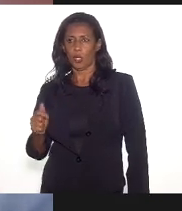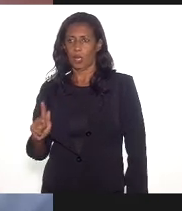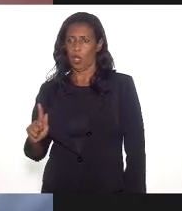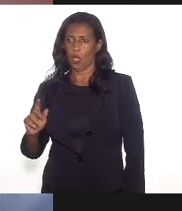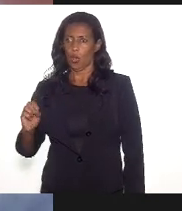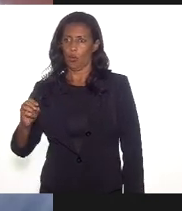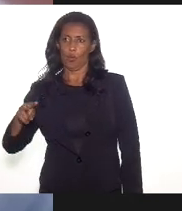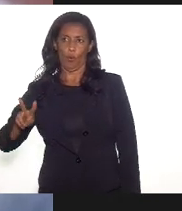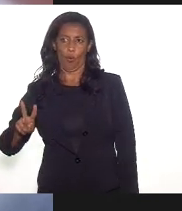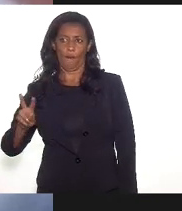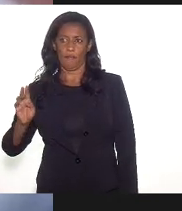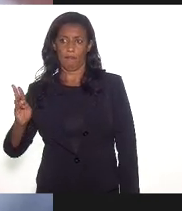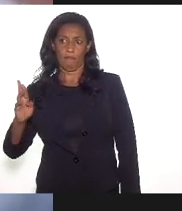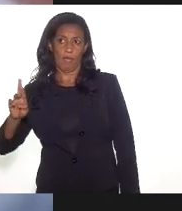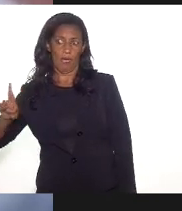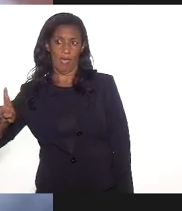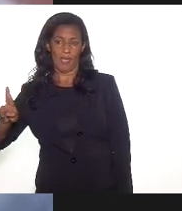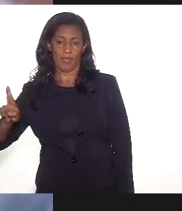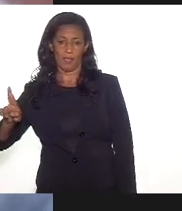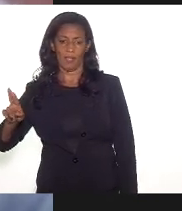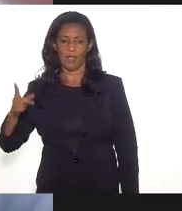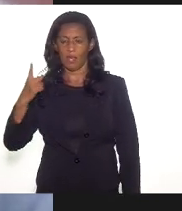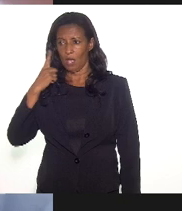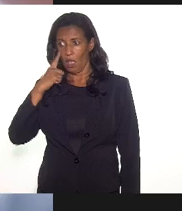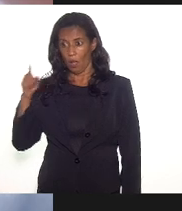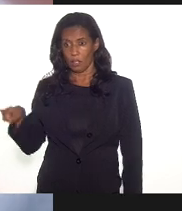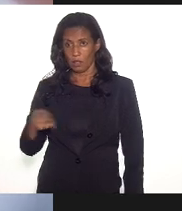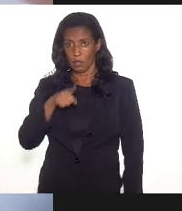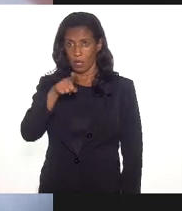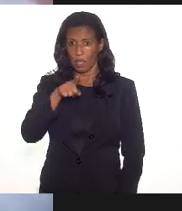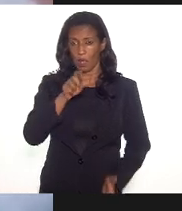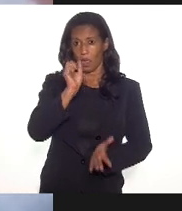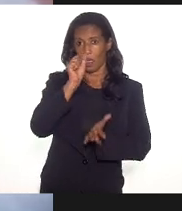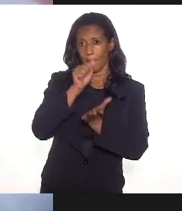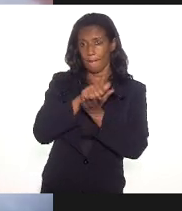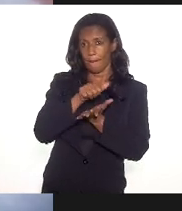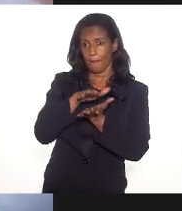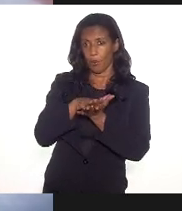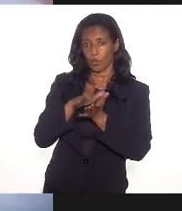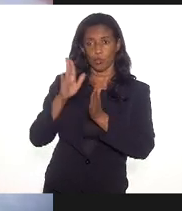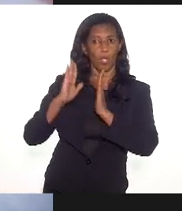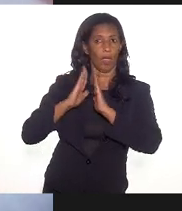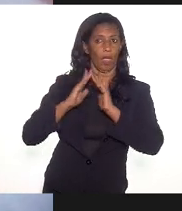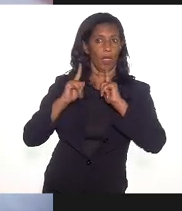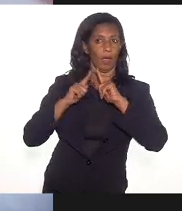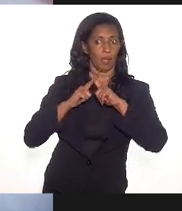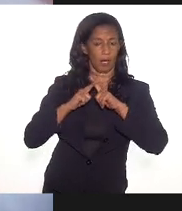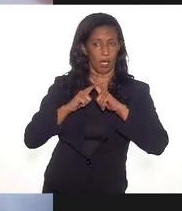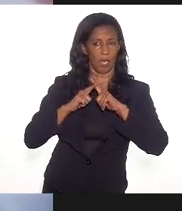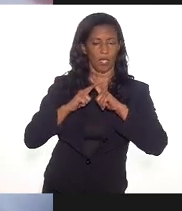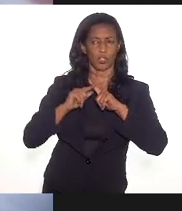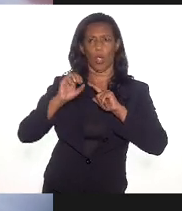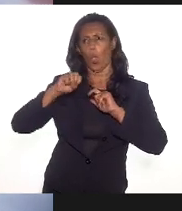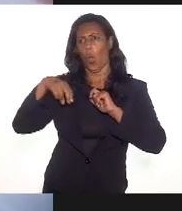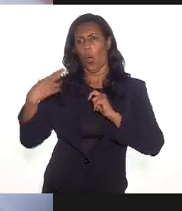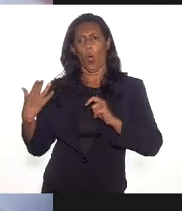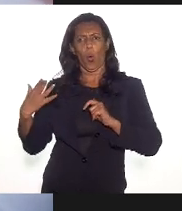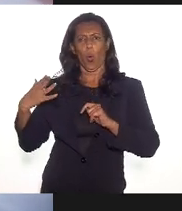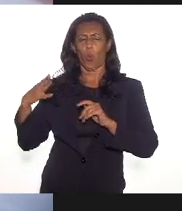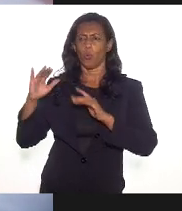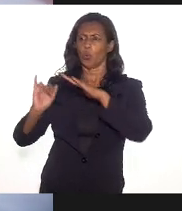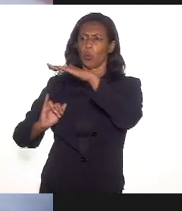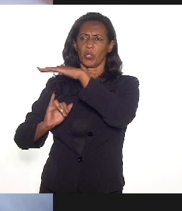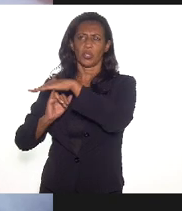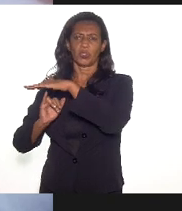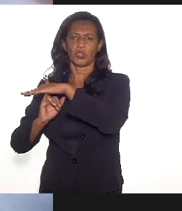www.fazendarj.gov.br. Você vai ver aqui sobre os impostos, assunto igreja e tempo de qualquer culto,